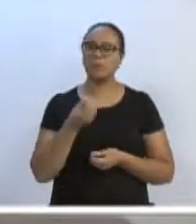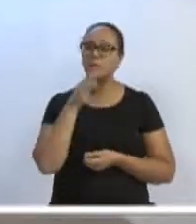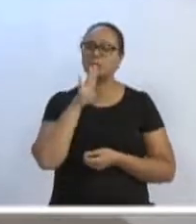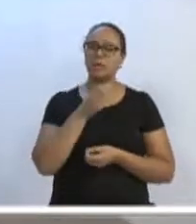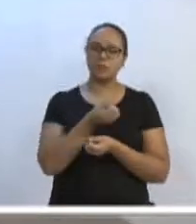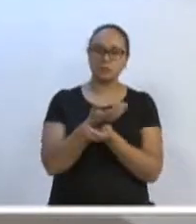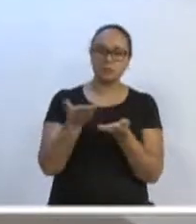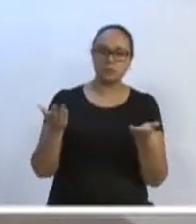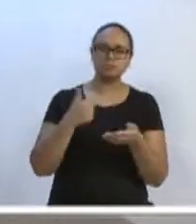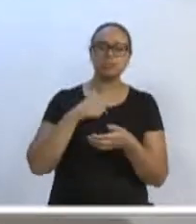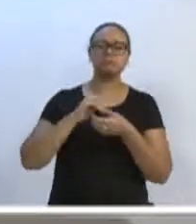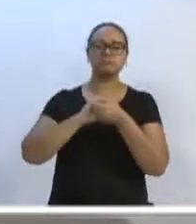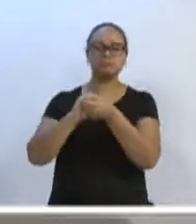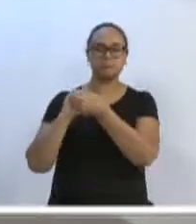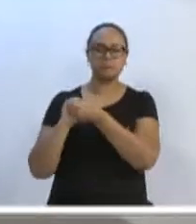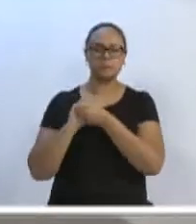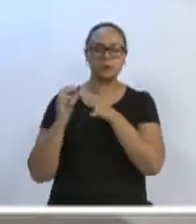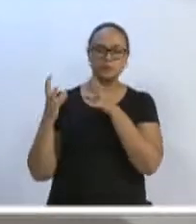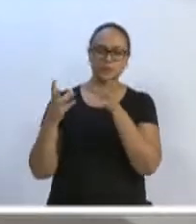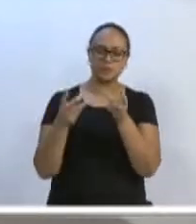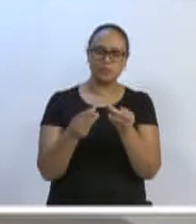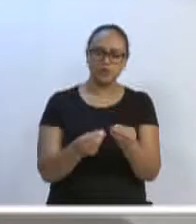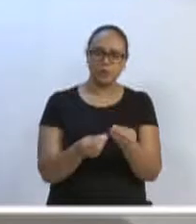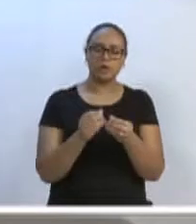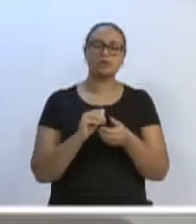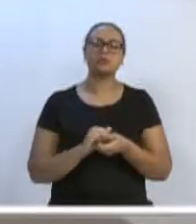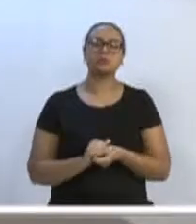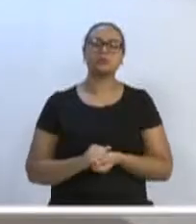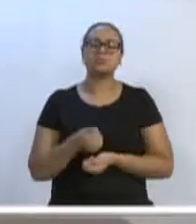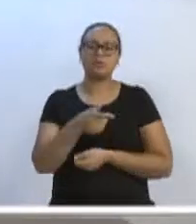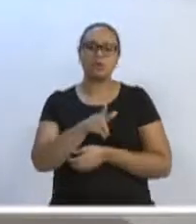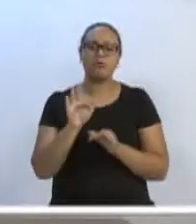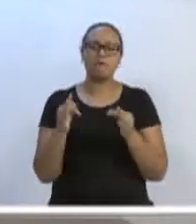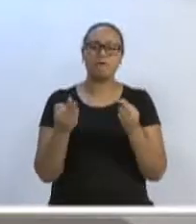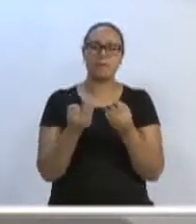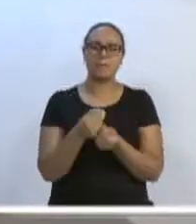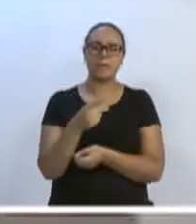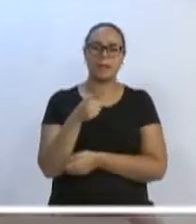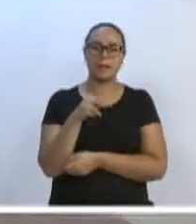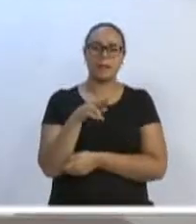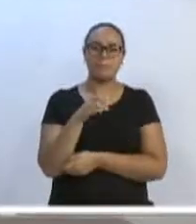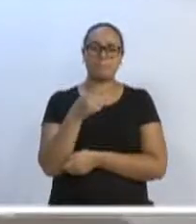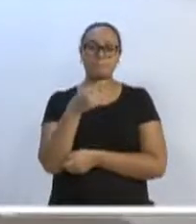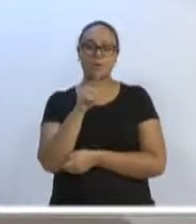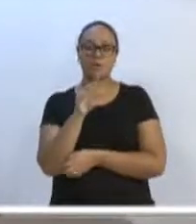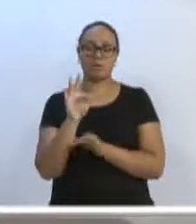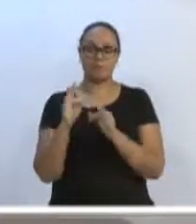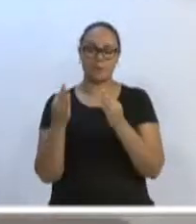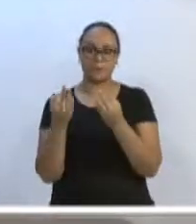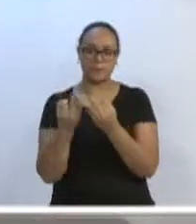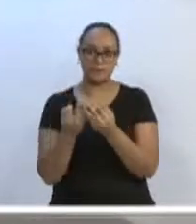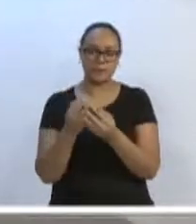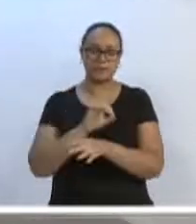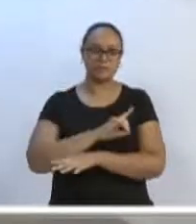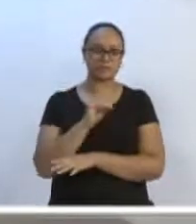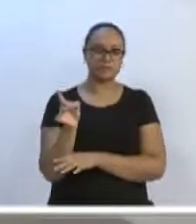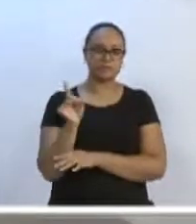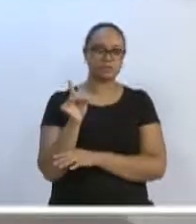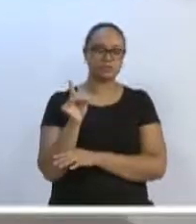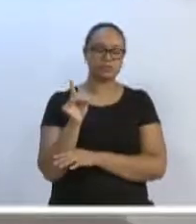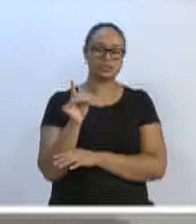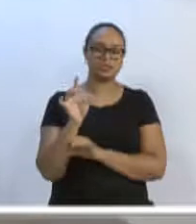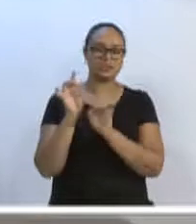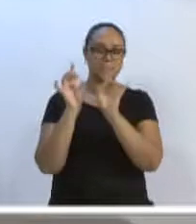implementar aqui mais uma vez a grande família pra família por esta tão especial que